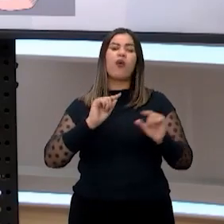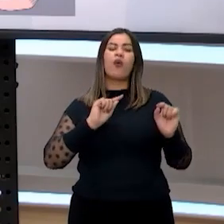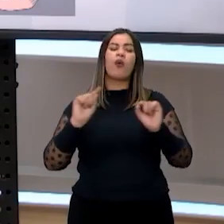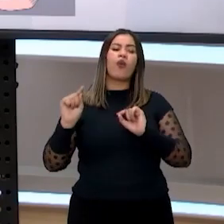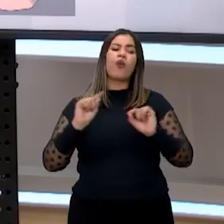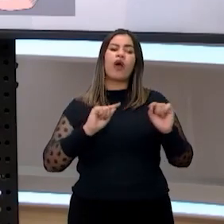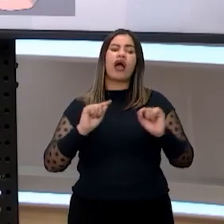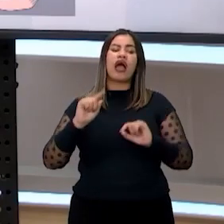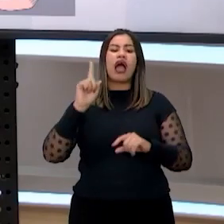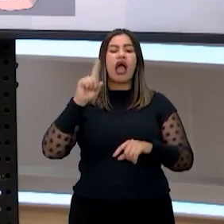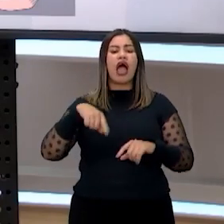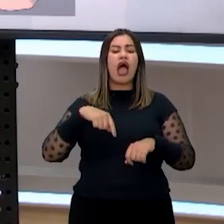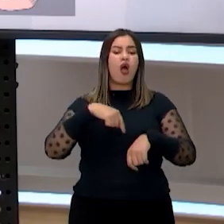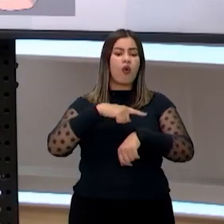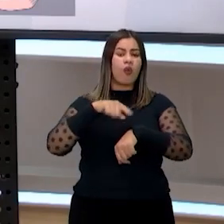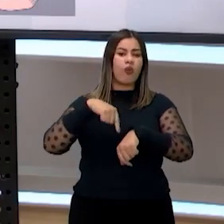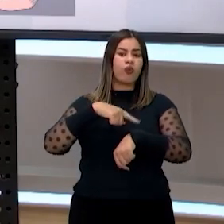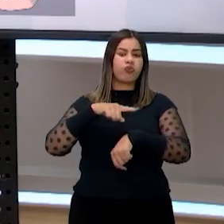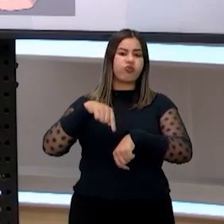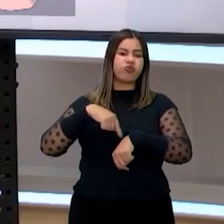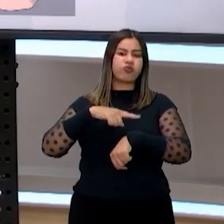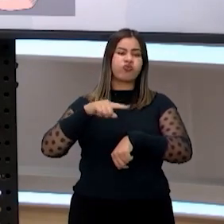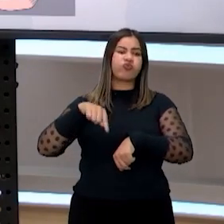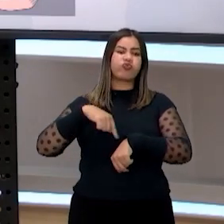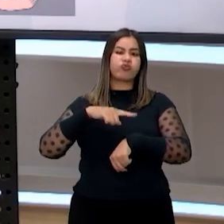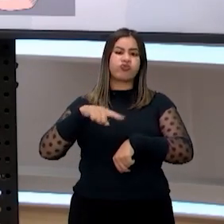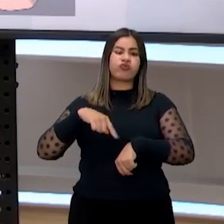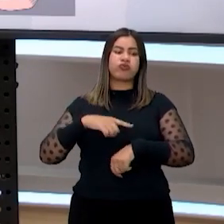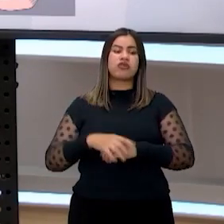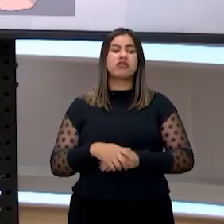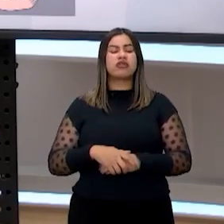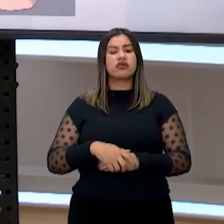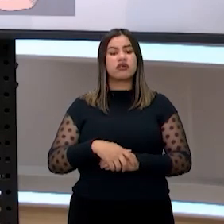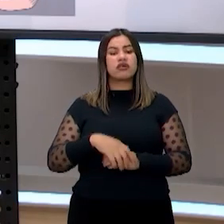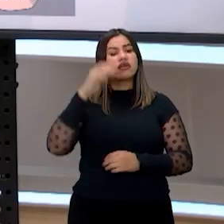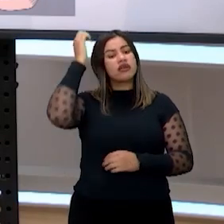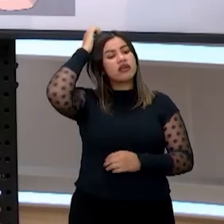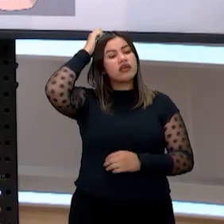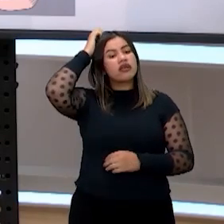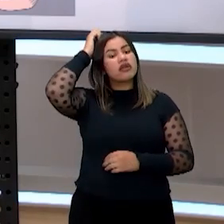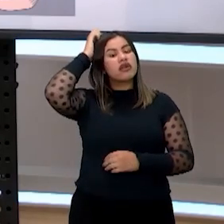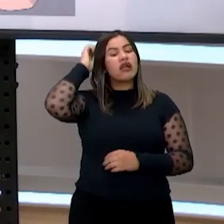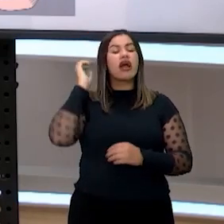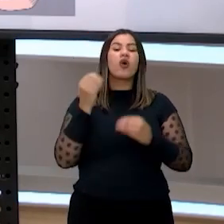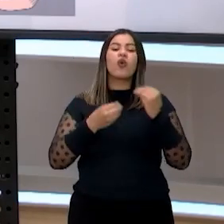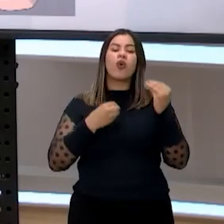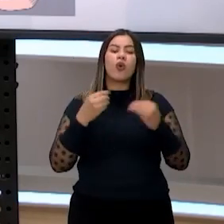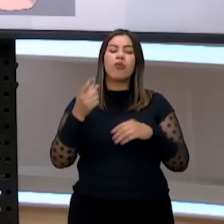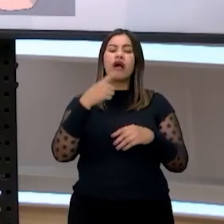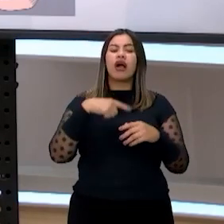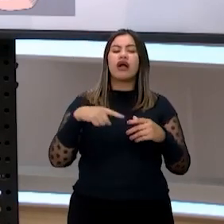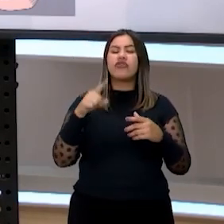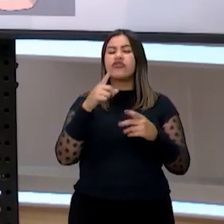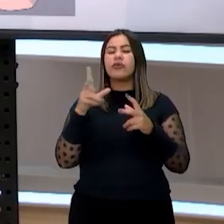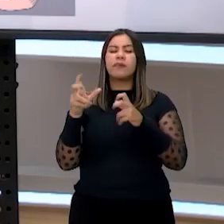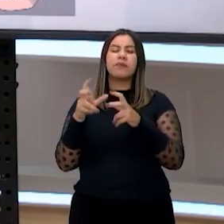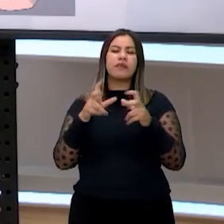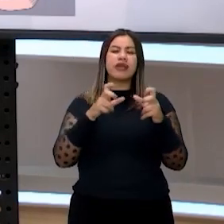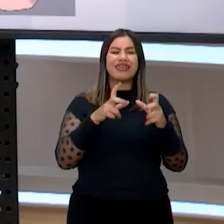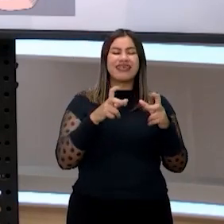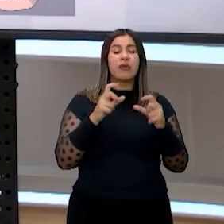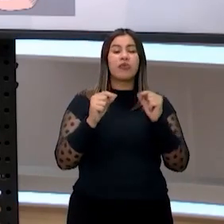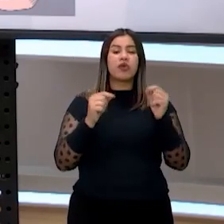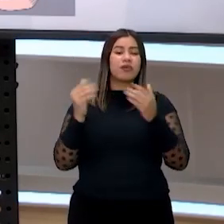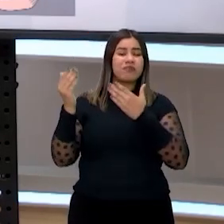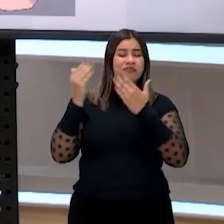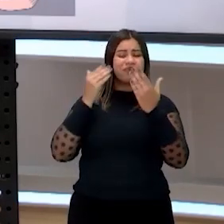A presença do relógio, né? Isso faz com que a gente adquira algumas sequelas psíquicas